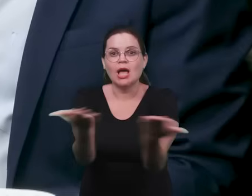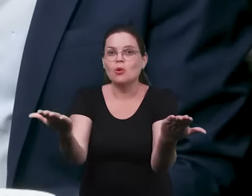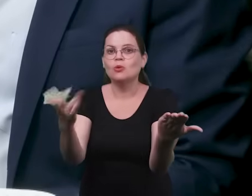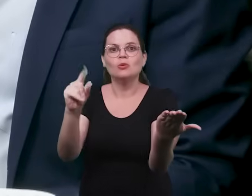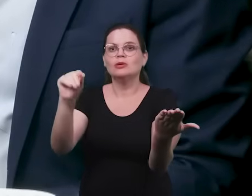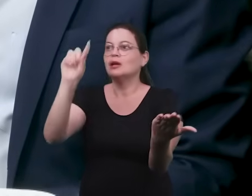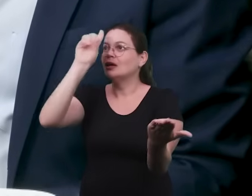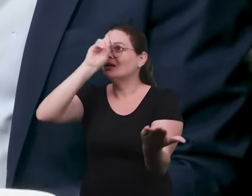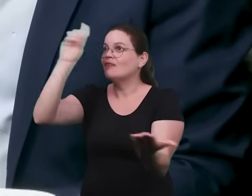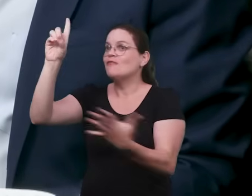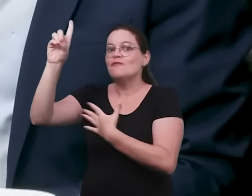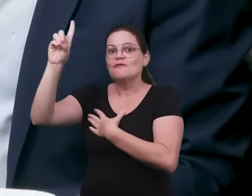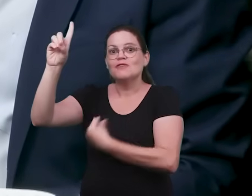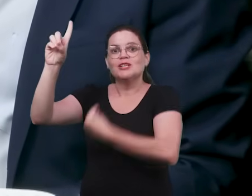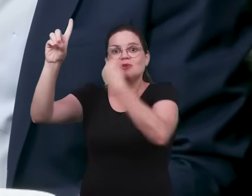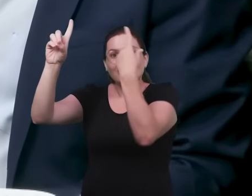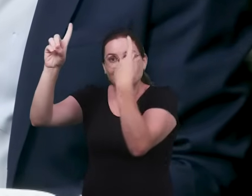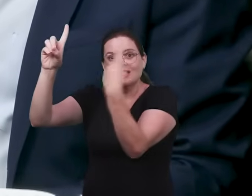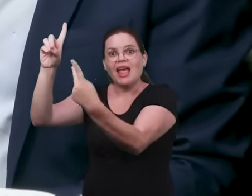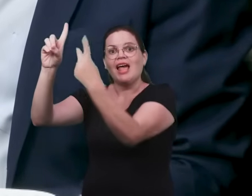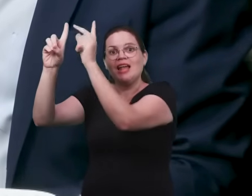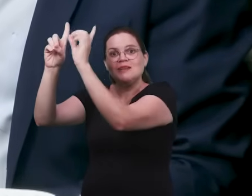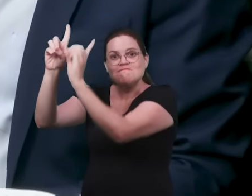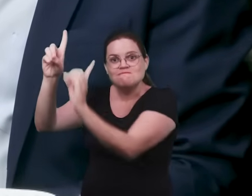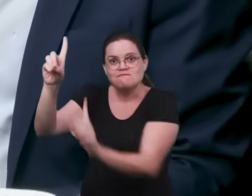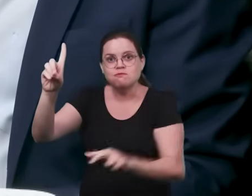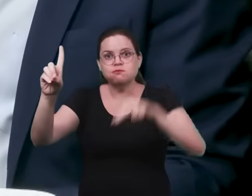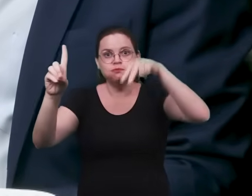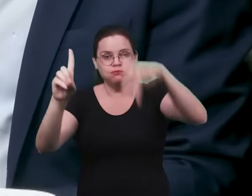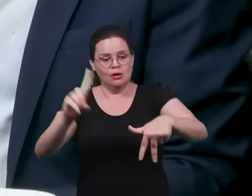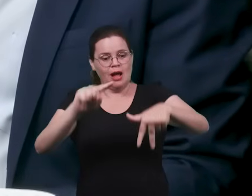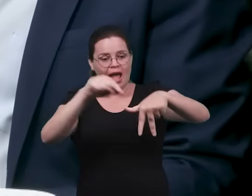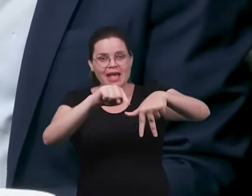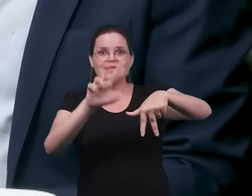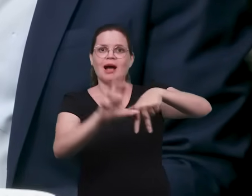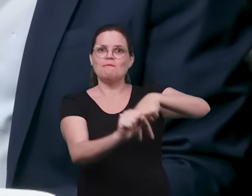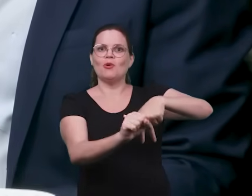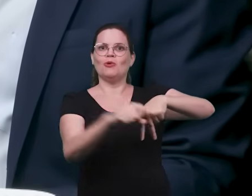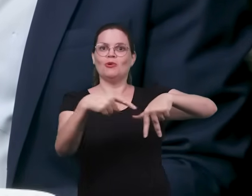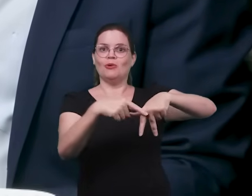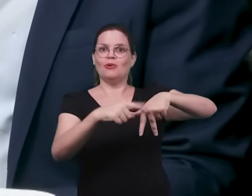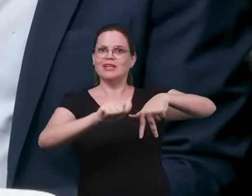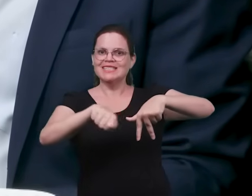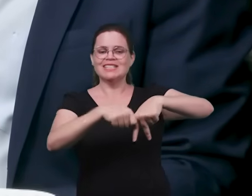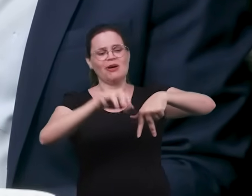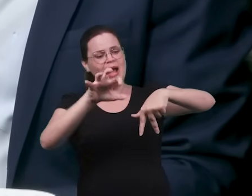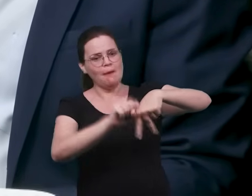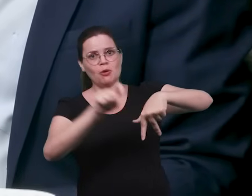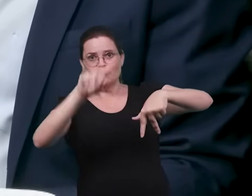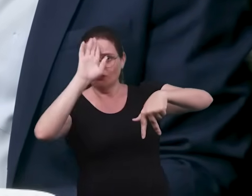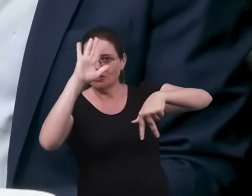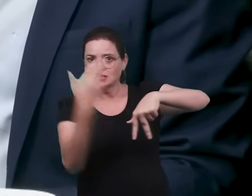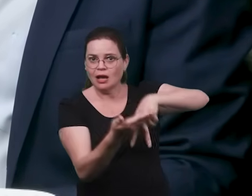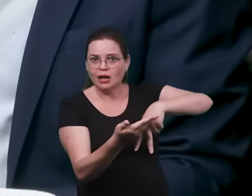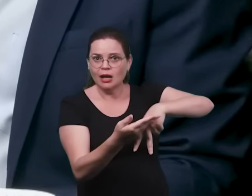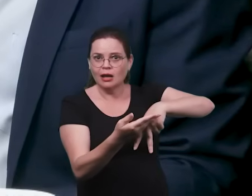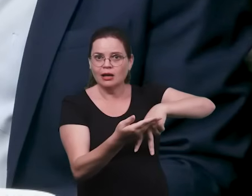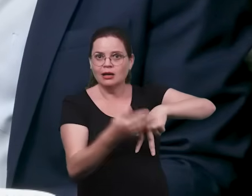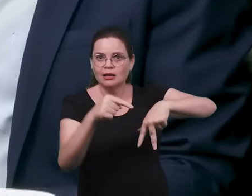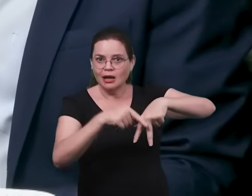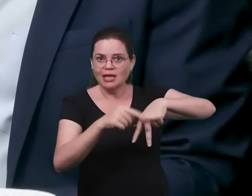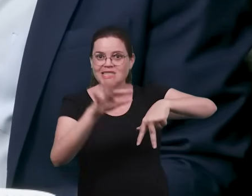crê ou não crê nesse amor. Então é por isso que é dito que a fé não questiona. porque eu creio que Ele me deu